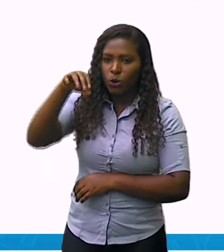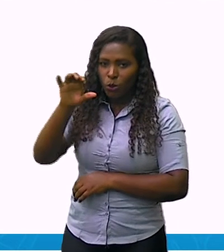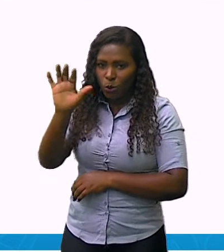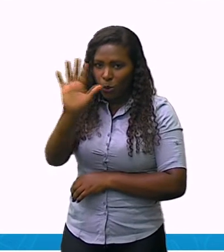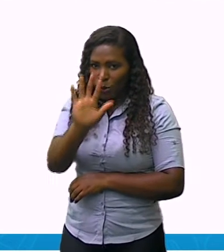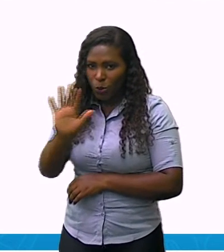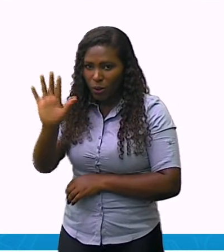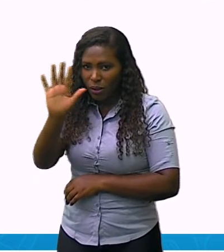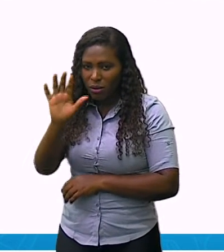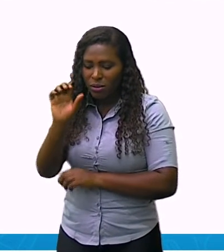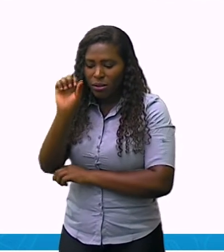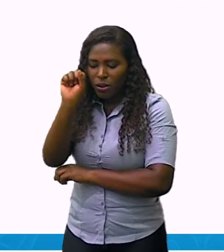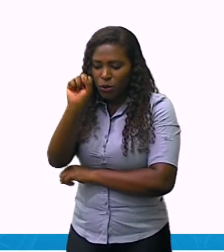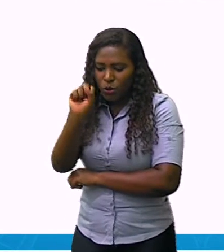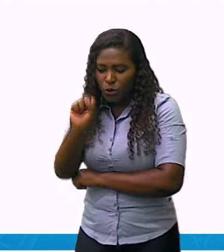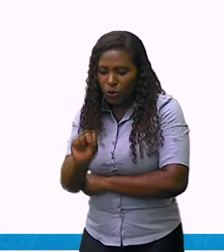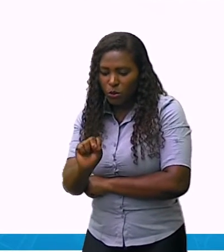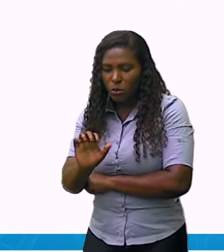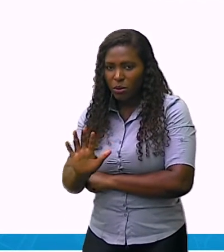noroeste-sudeste ou